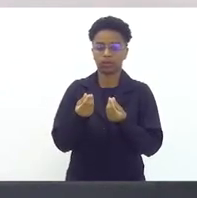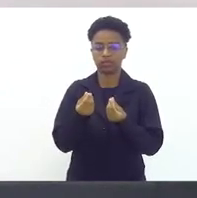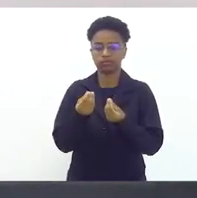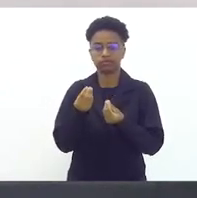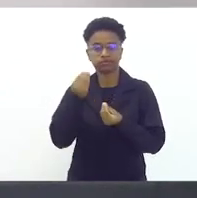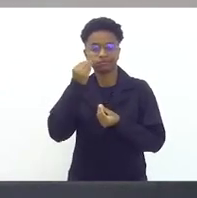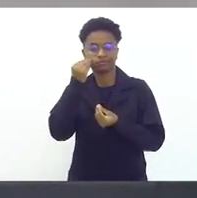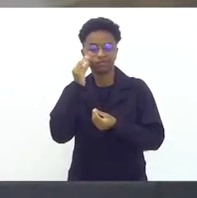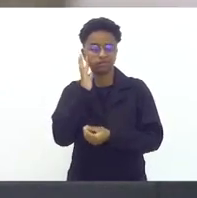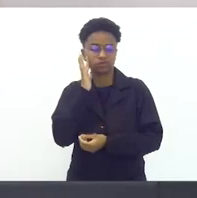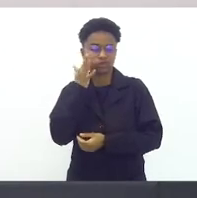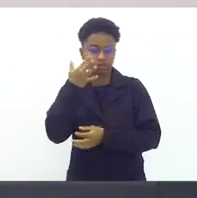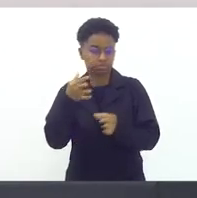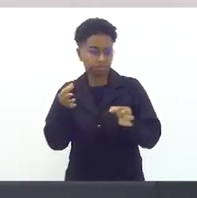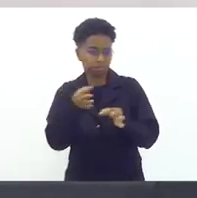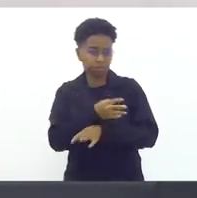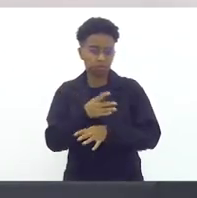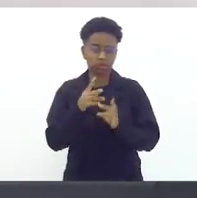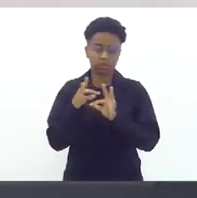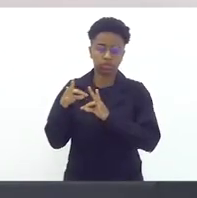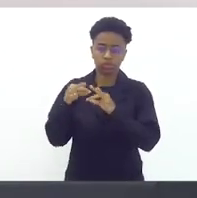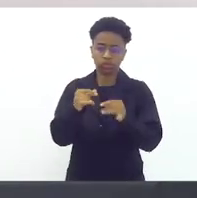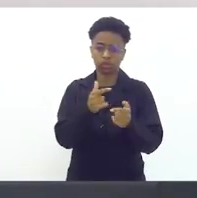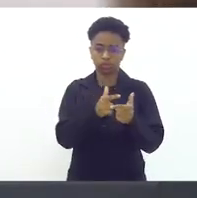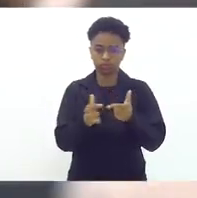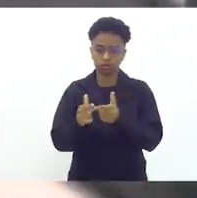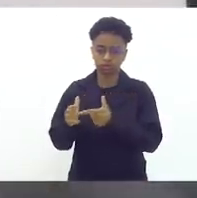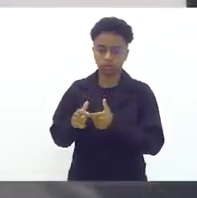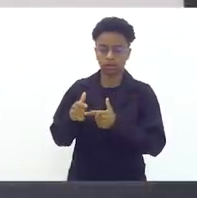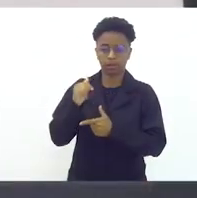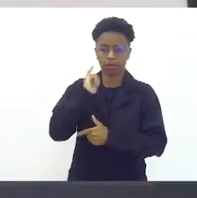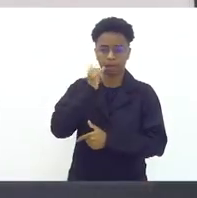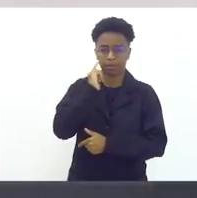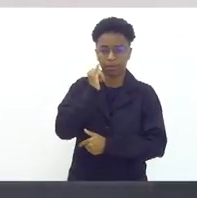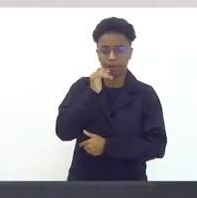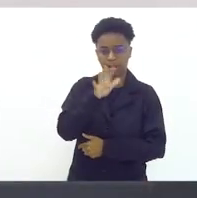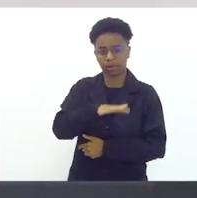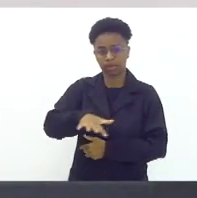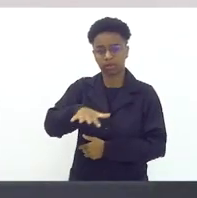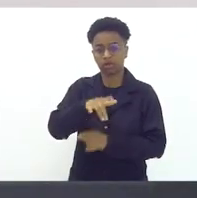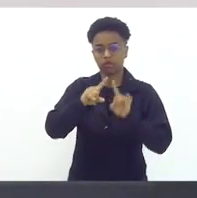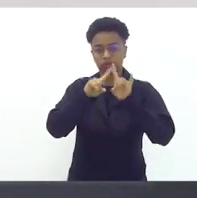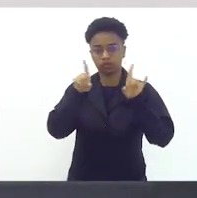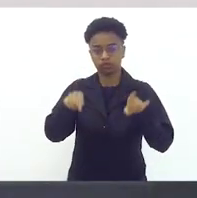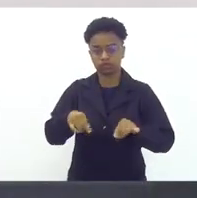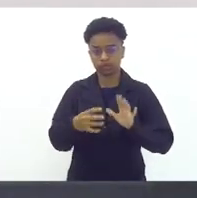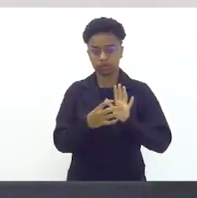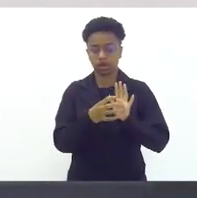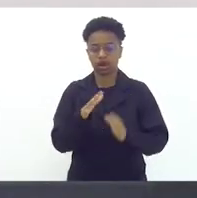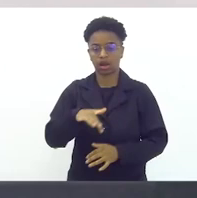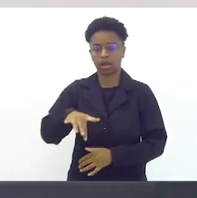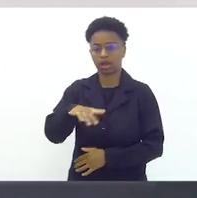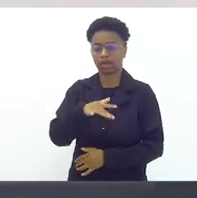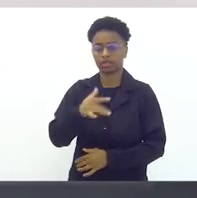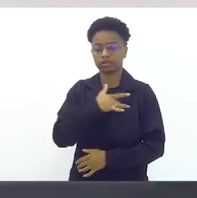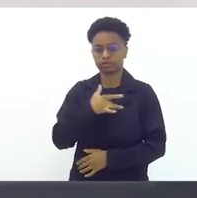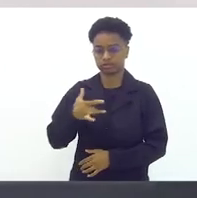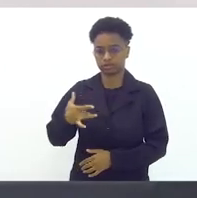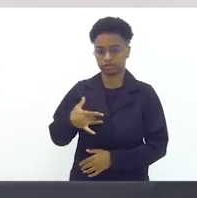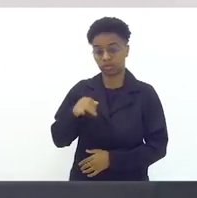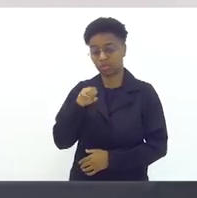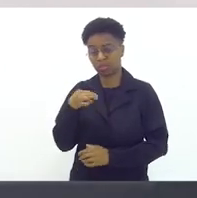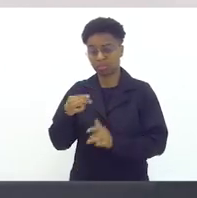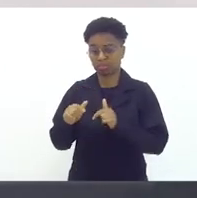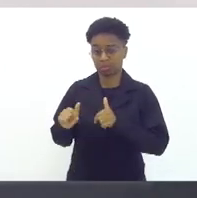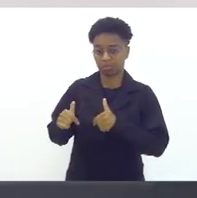solução definitiva dos problemas que estão sendo narrados pelos servidores da saúde, sejam os servidores da ativa